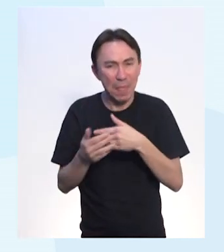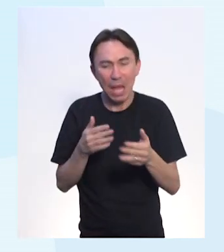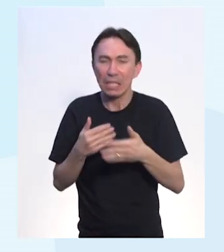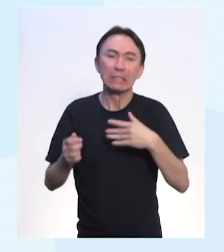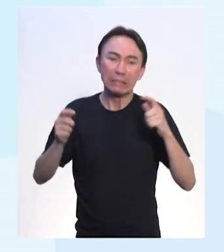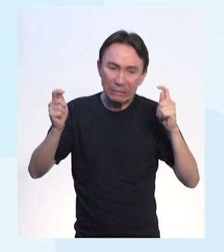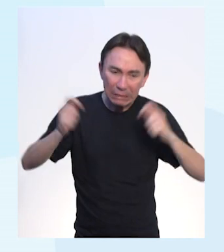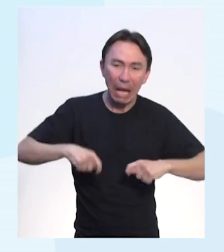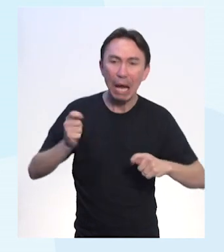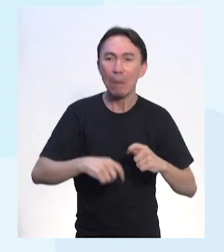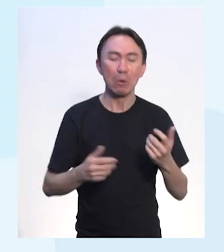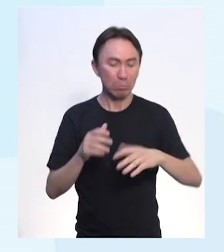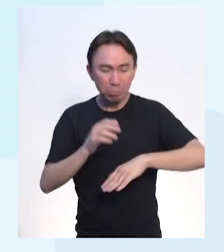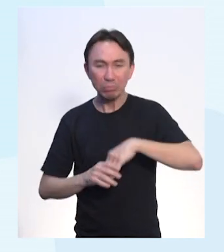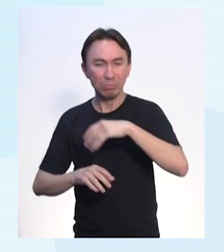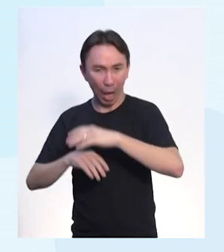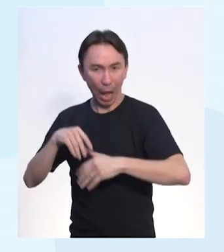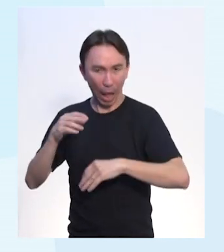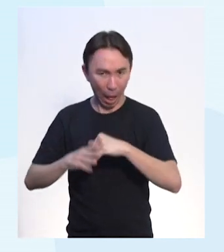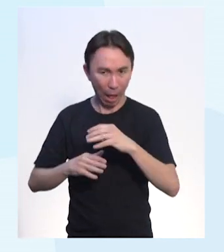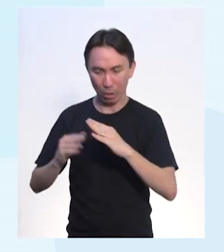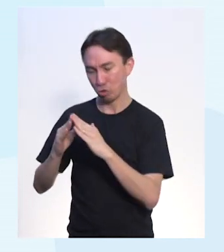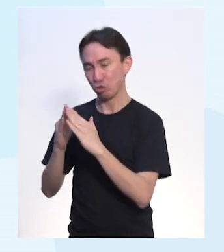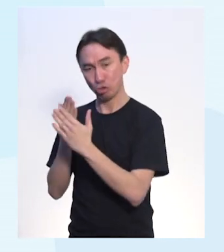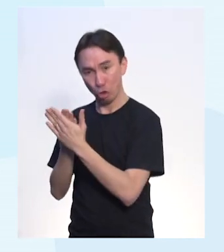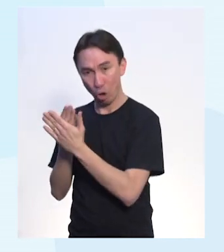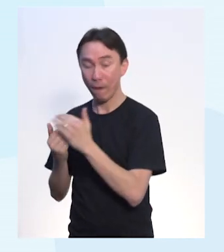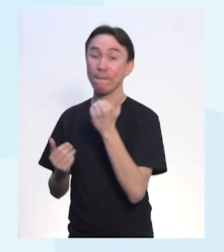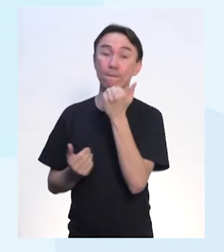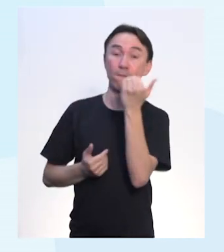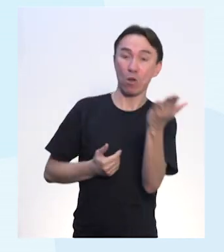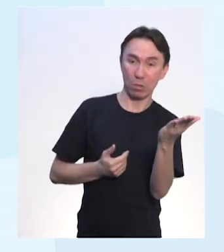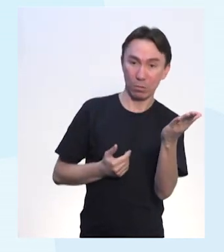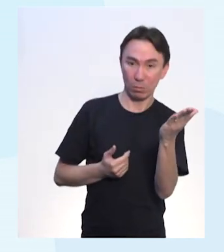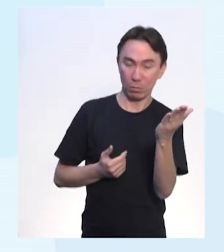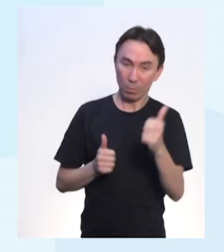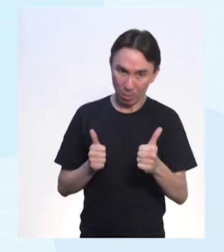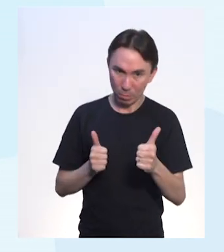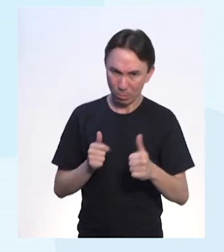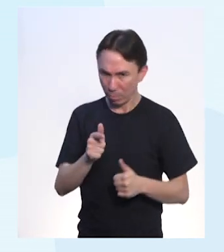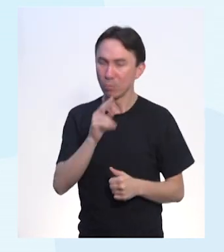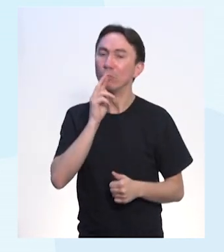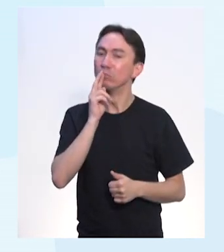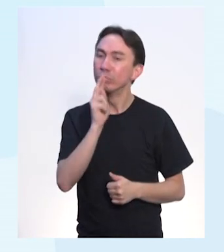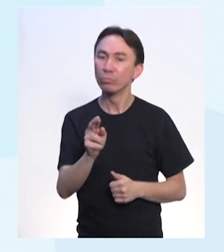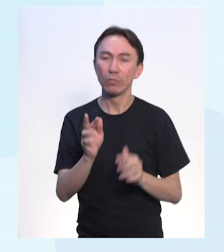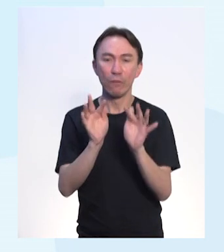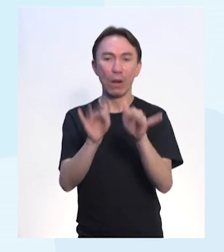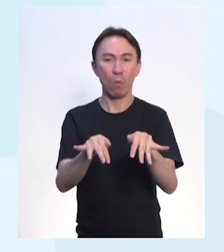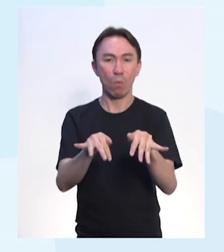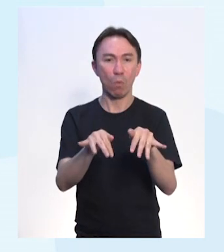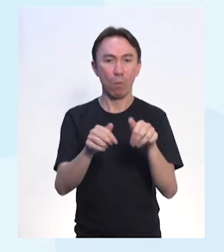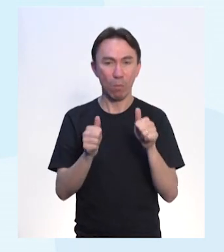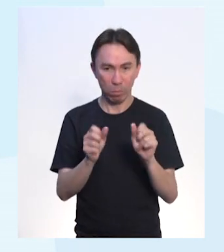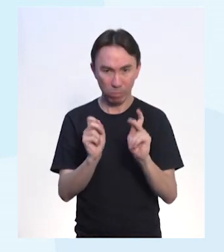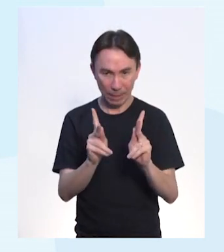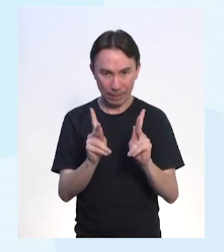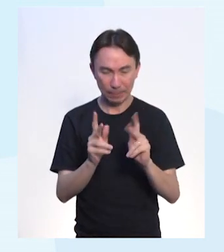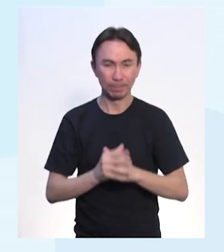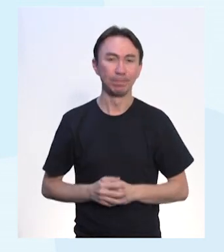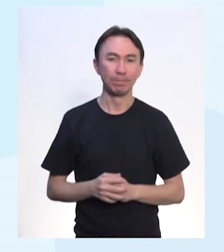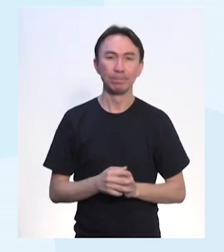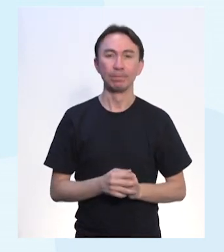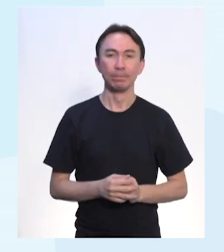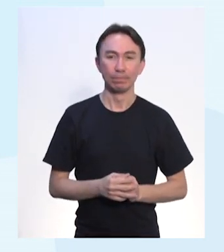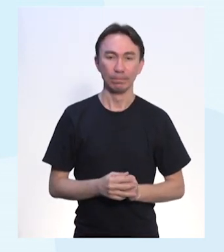pode praticar fora da escola também. Então, essa perguntinha é para que você responda aí no final da nossa aula. Vamos iniciar,